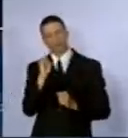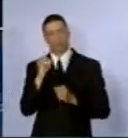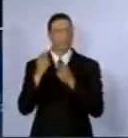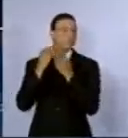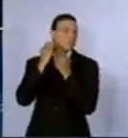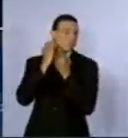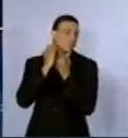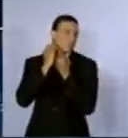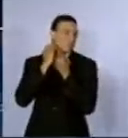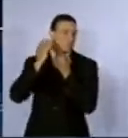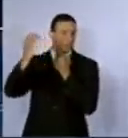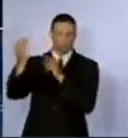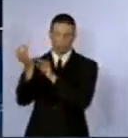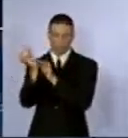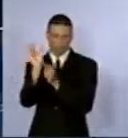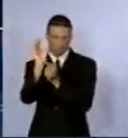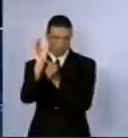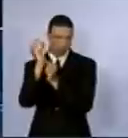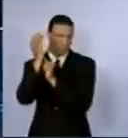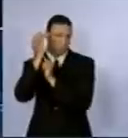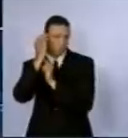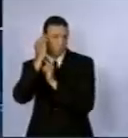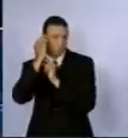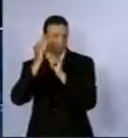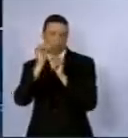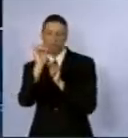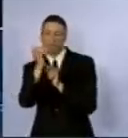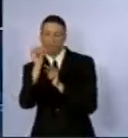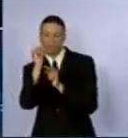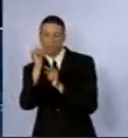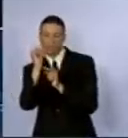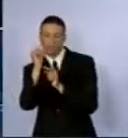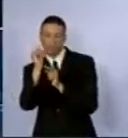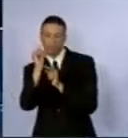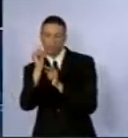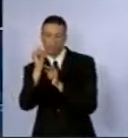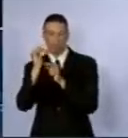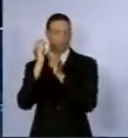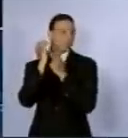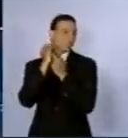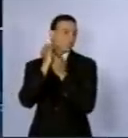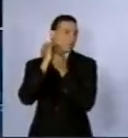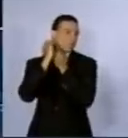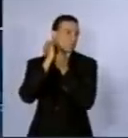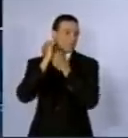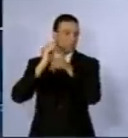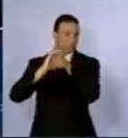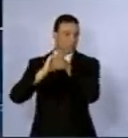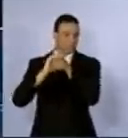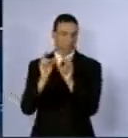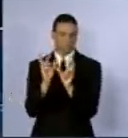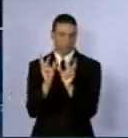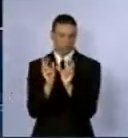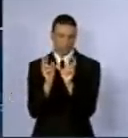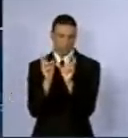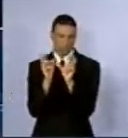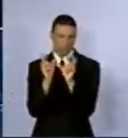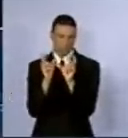a glândula está desse campo, maior a possibilidade dela desenvolver o câncer.